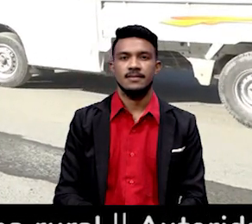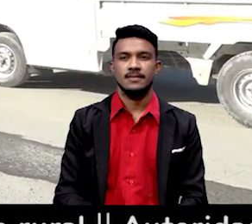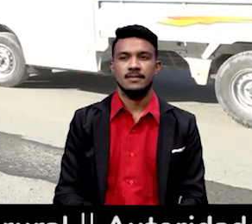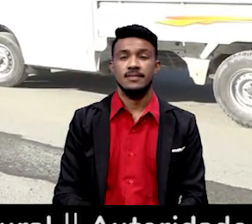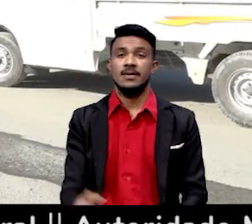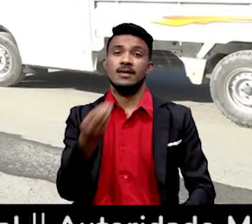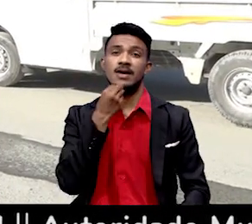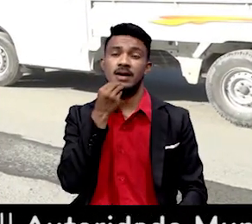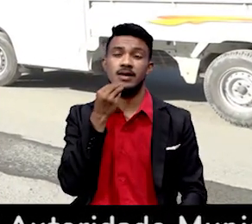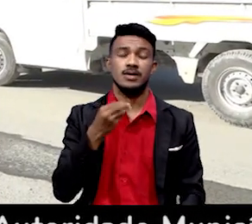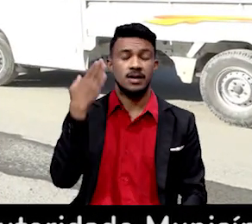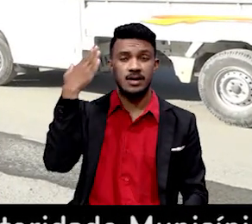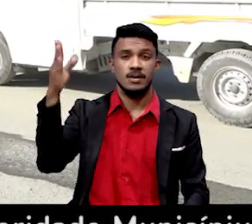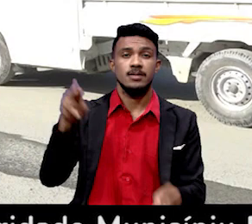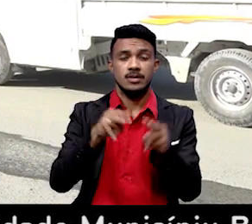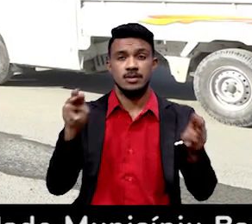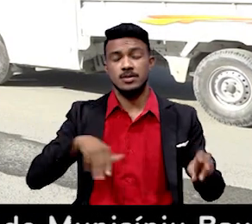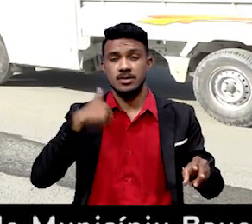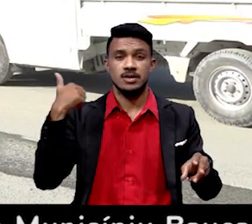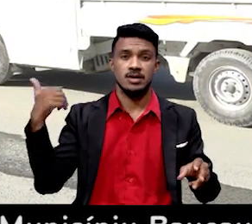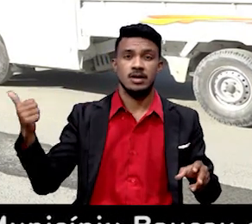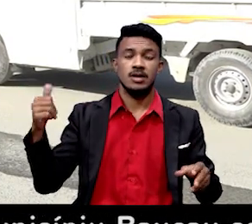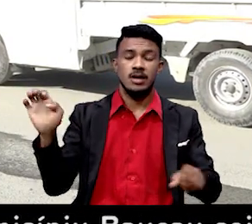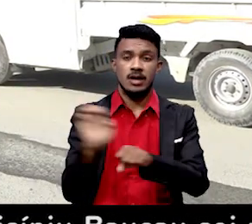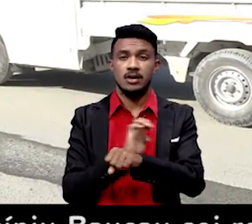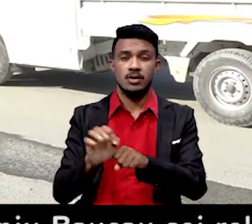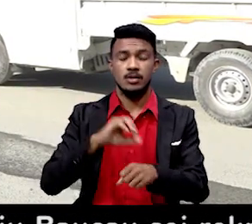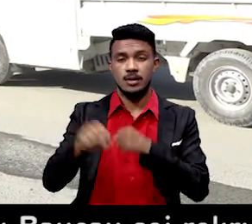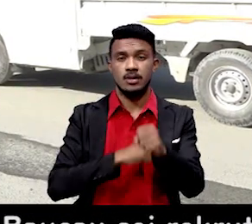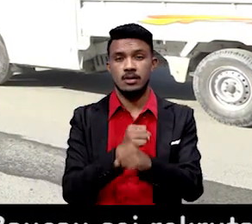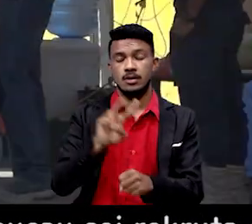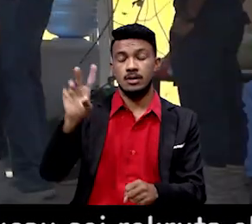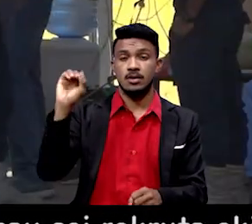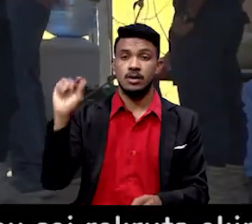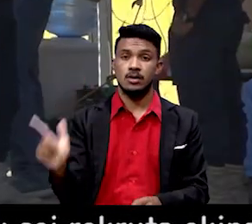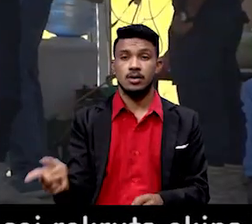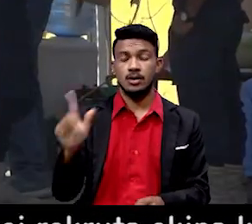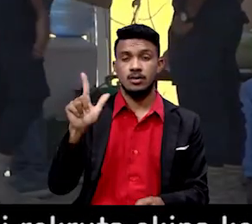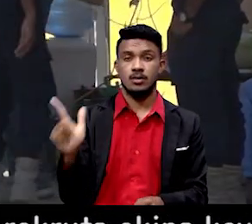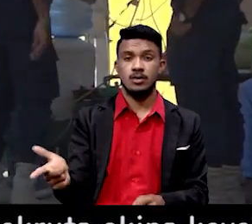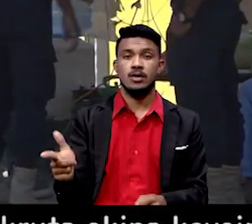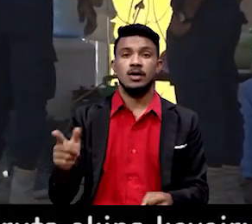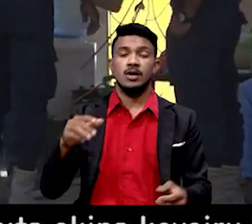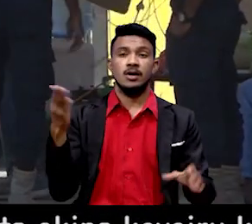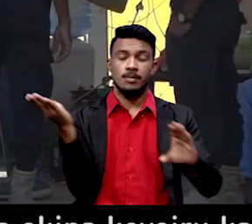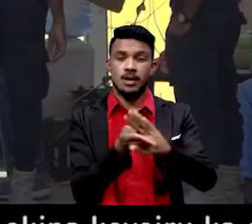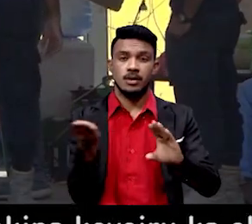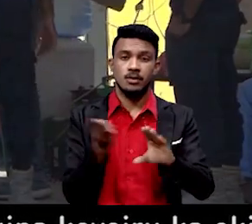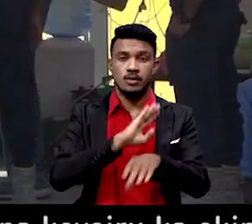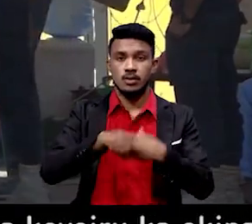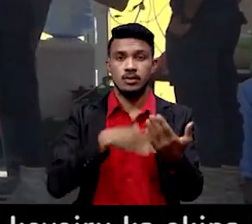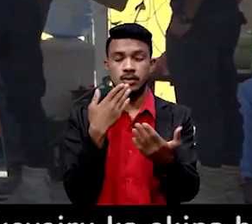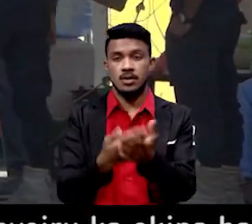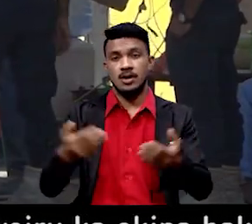Produto interno bruto não petrolífero, crescimento econômico, tinangri um ruaru anulo, nebem actuir Banco Central prevê que ataque se